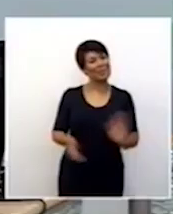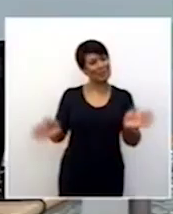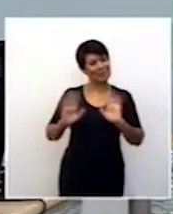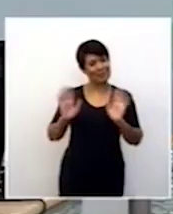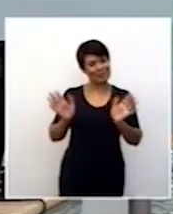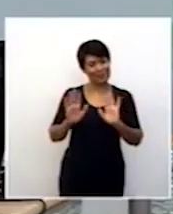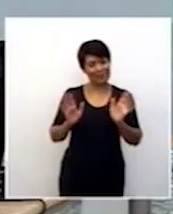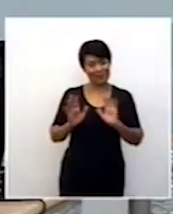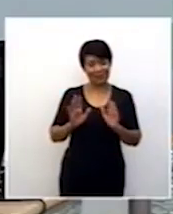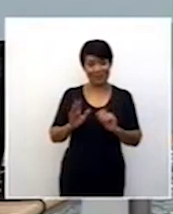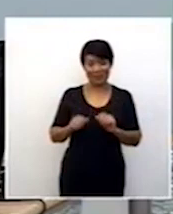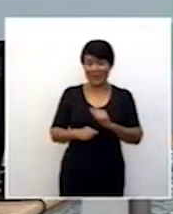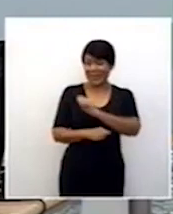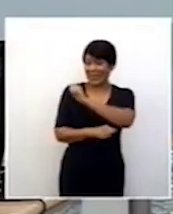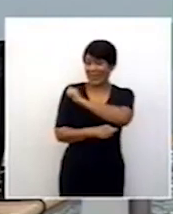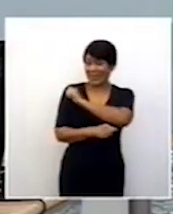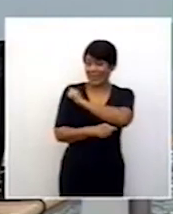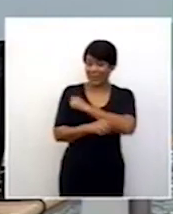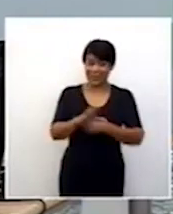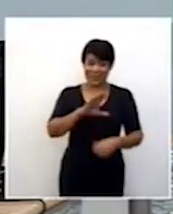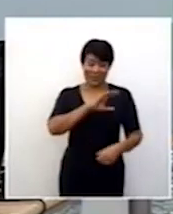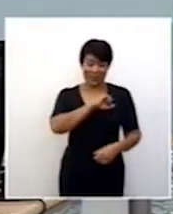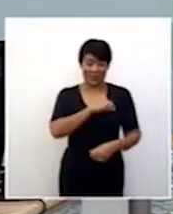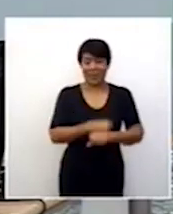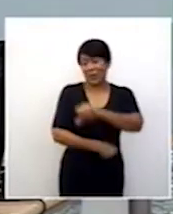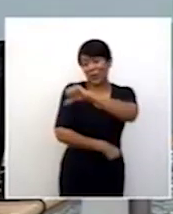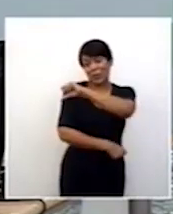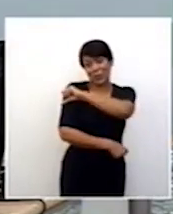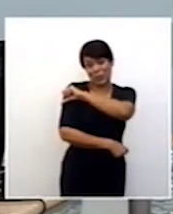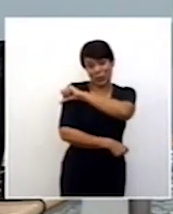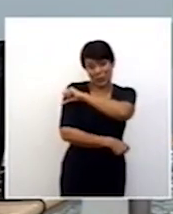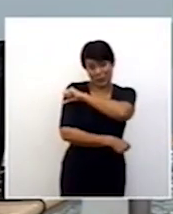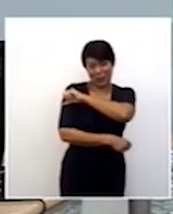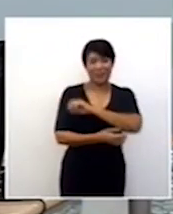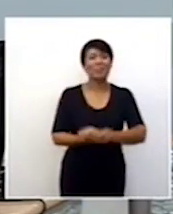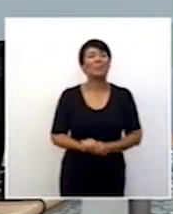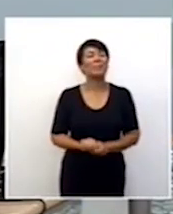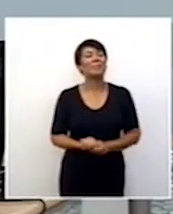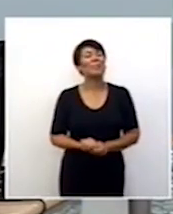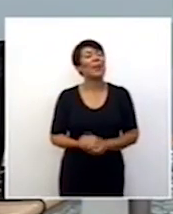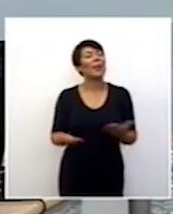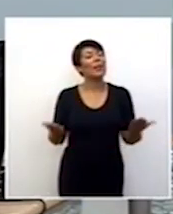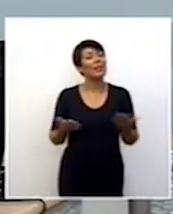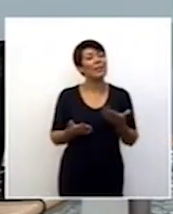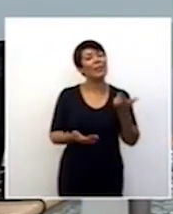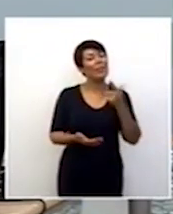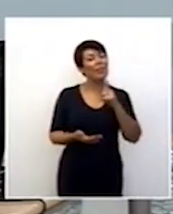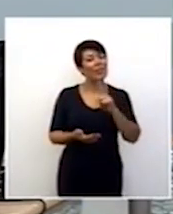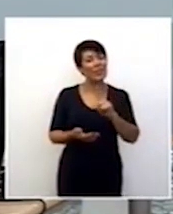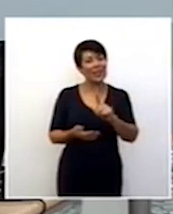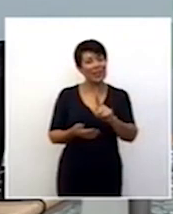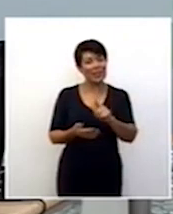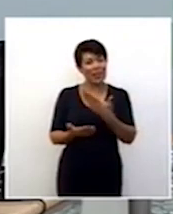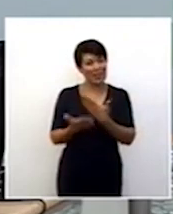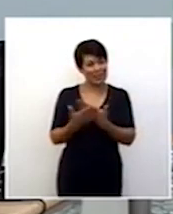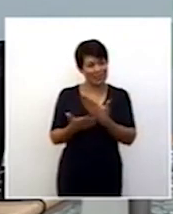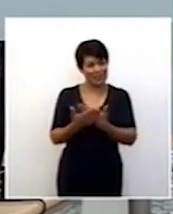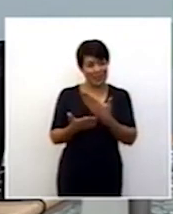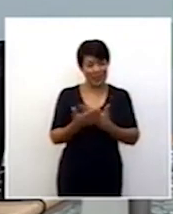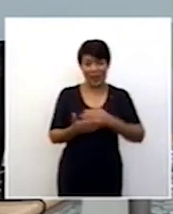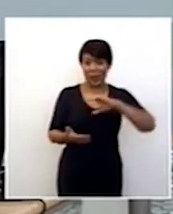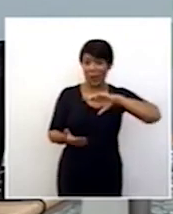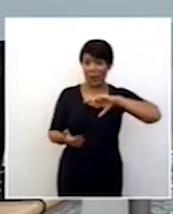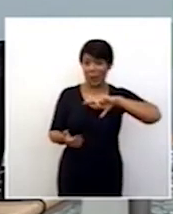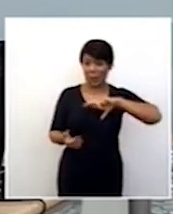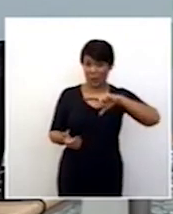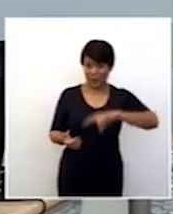Olá, queridos alunos do nono ano do ensino fundamental. Estamos aqui mais uma vez com mais uma aula de língua portuguesa.